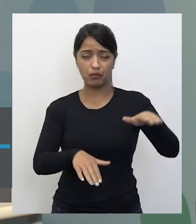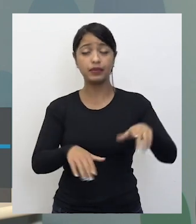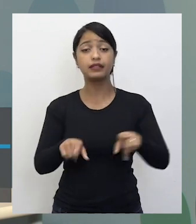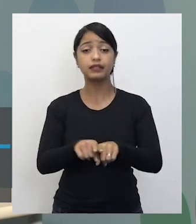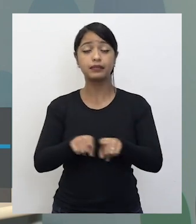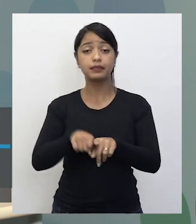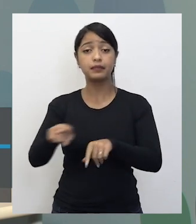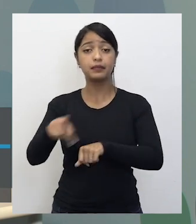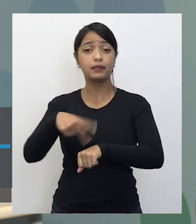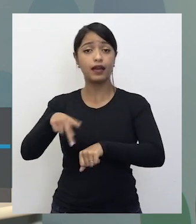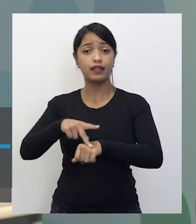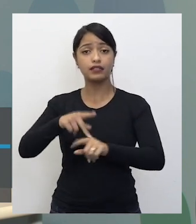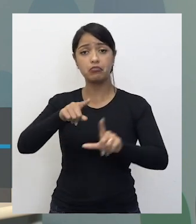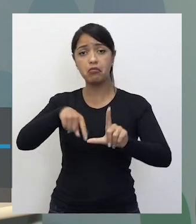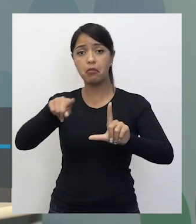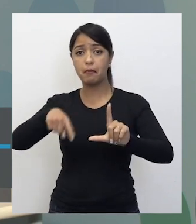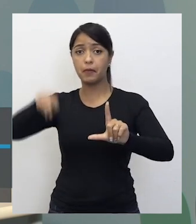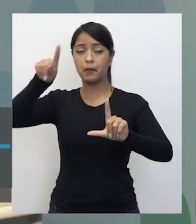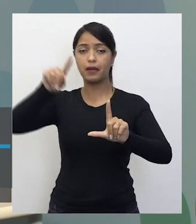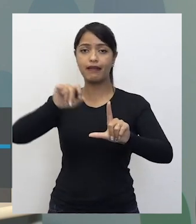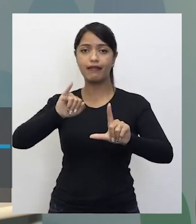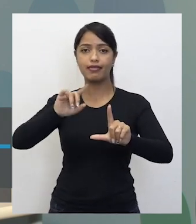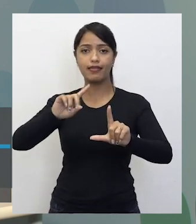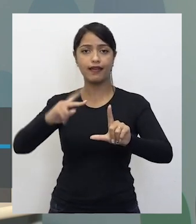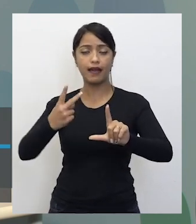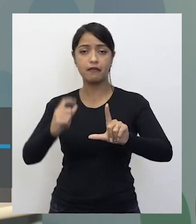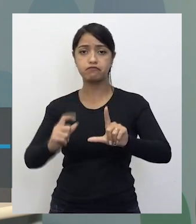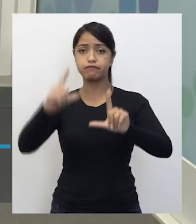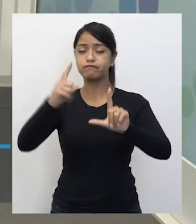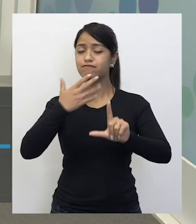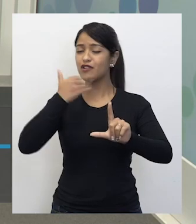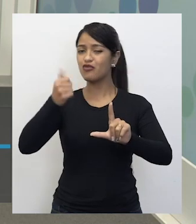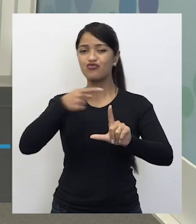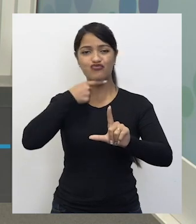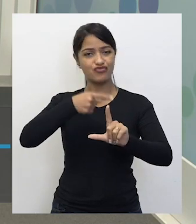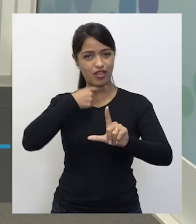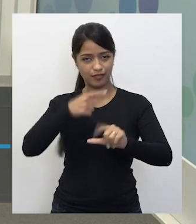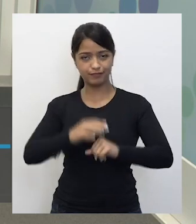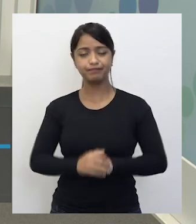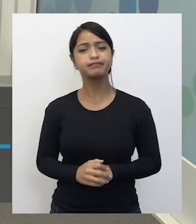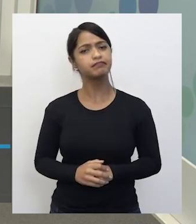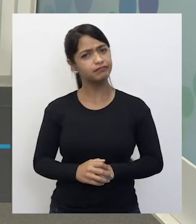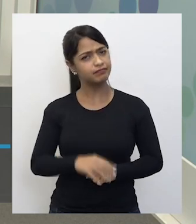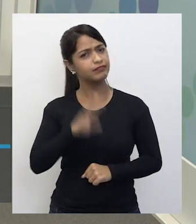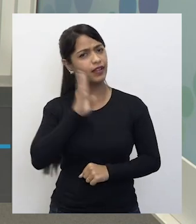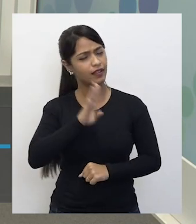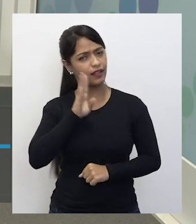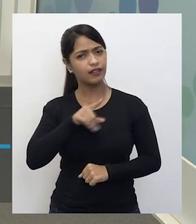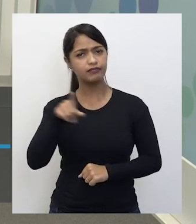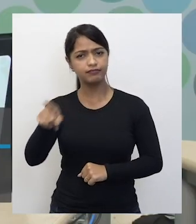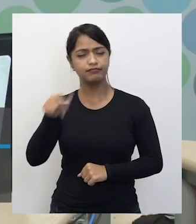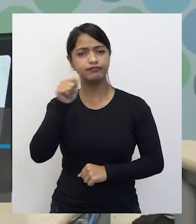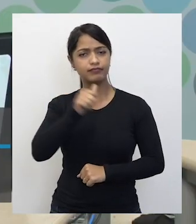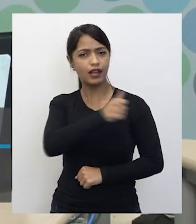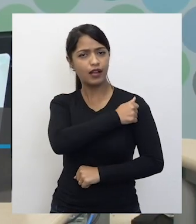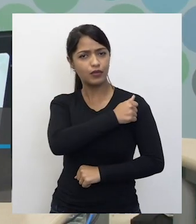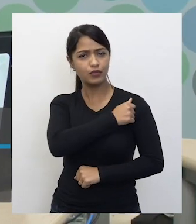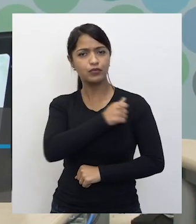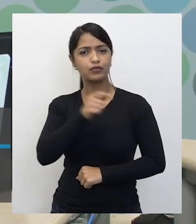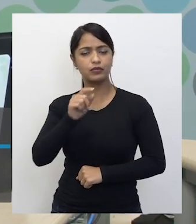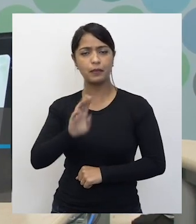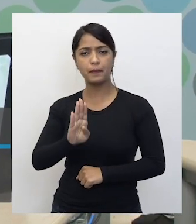IDH, outro indicador muito conhecido de vocês. Nossa, que legal, né? Essa análise da aluna